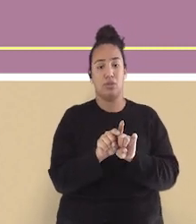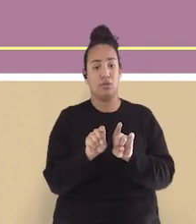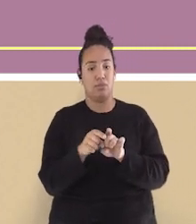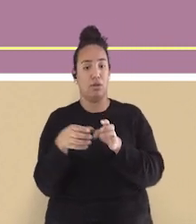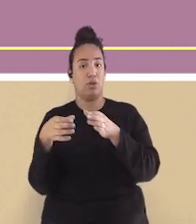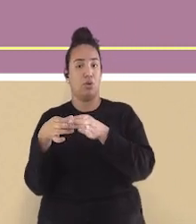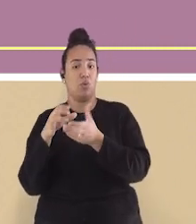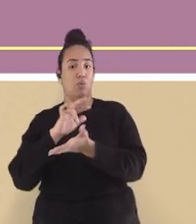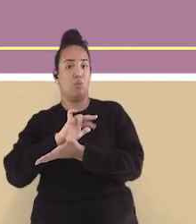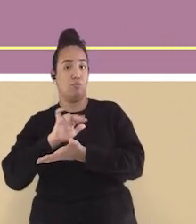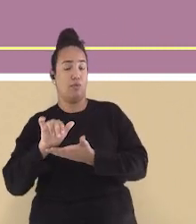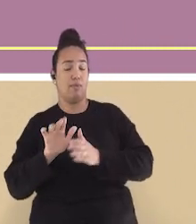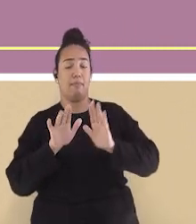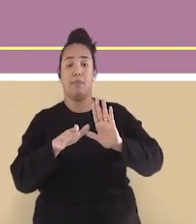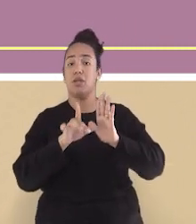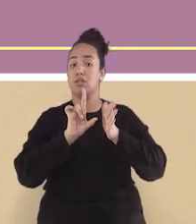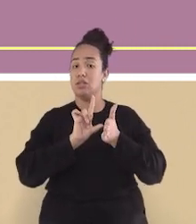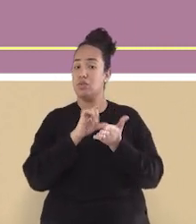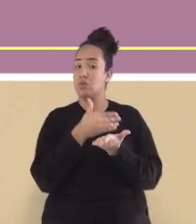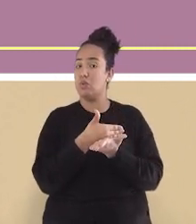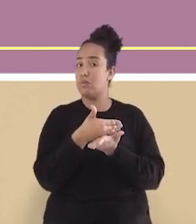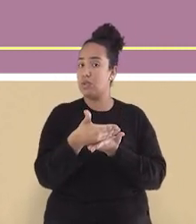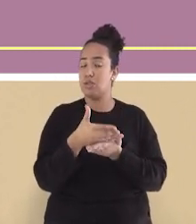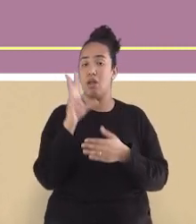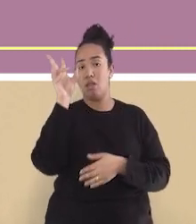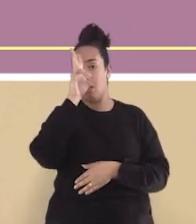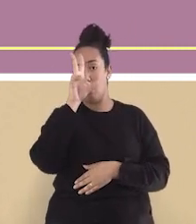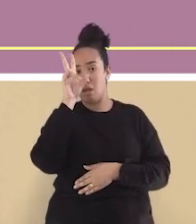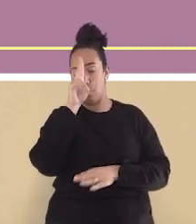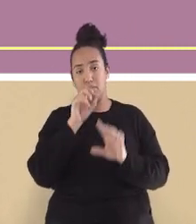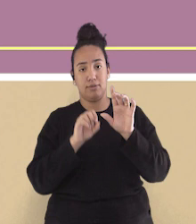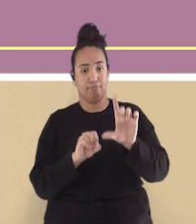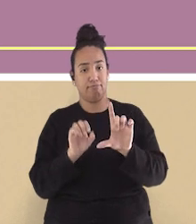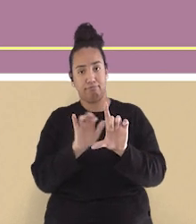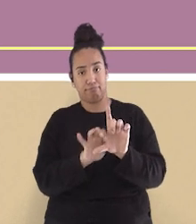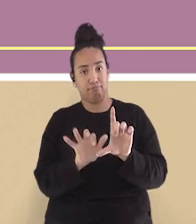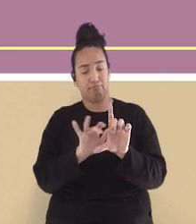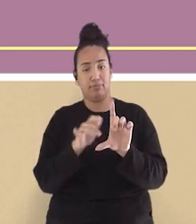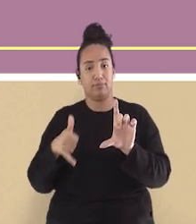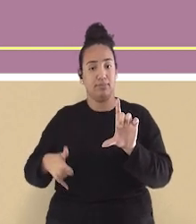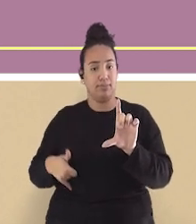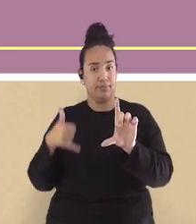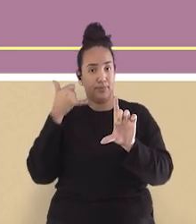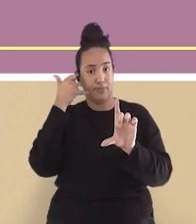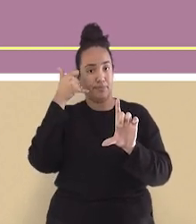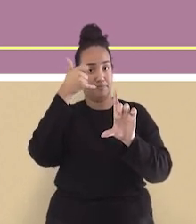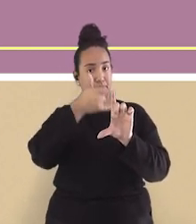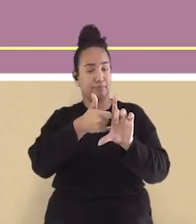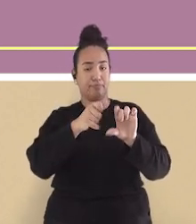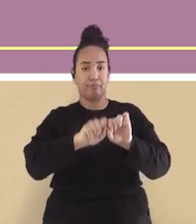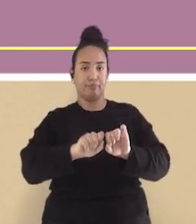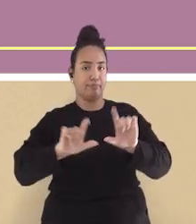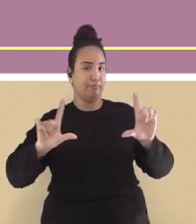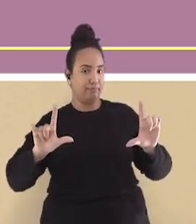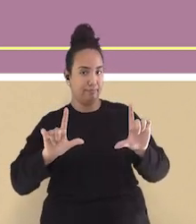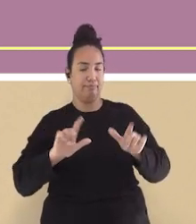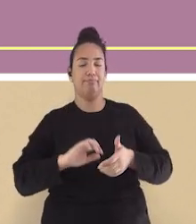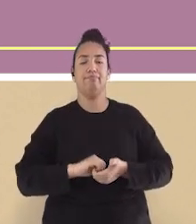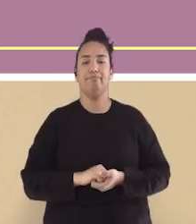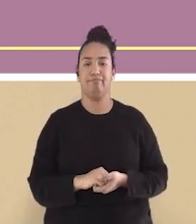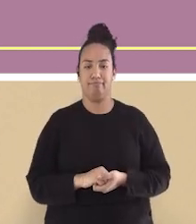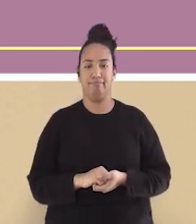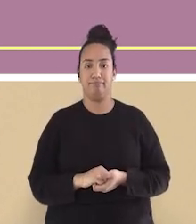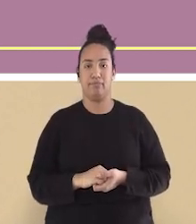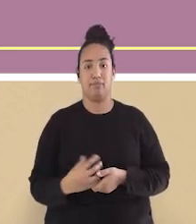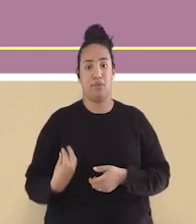compostos. E antes de começarmos a aula de hoje, não se esqueça de apontar a câmera do seu celular para o QR Code